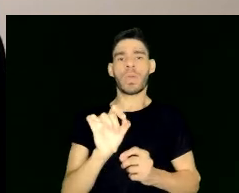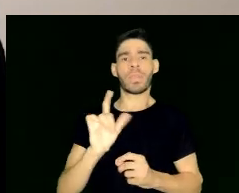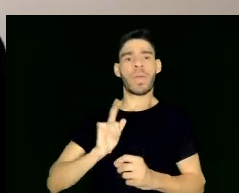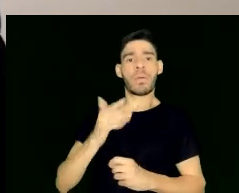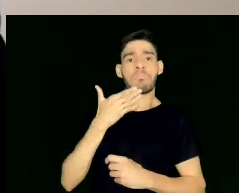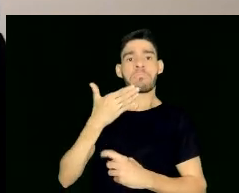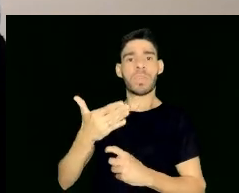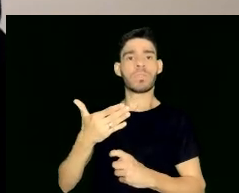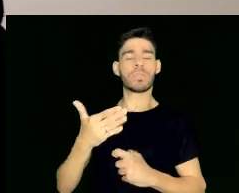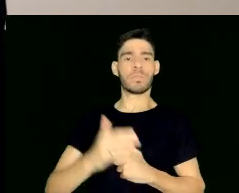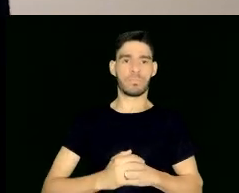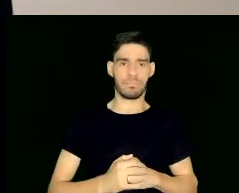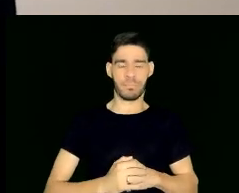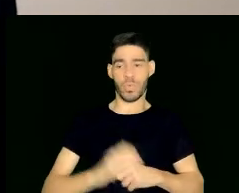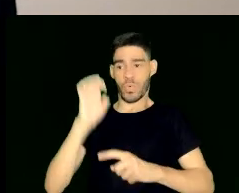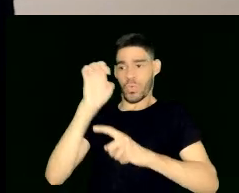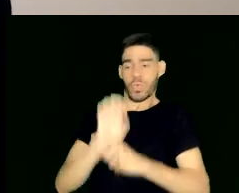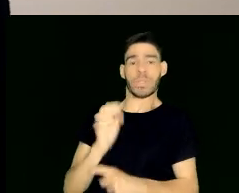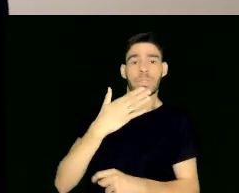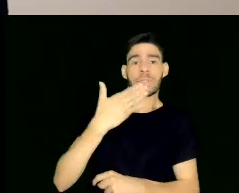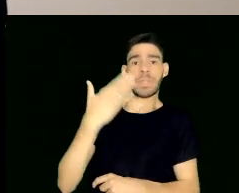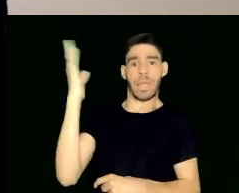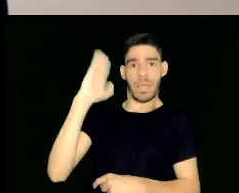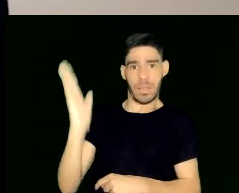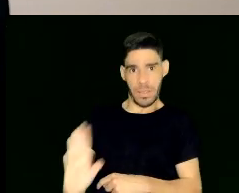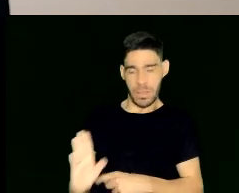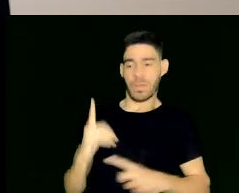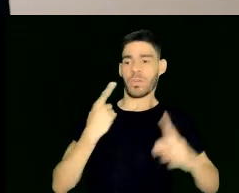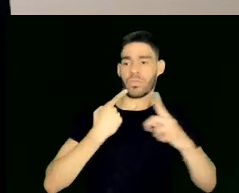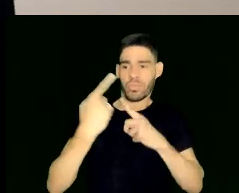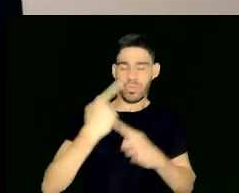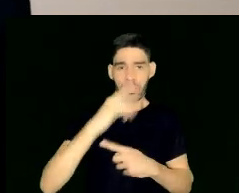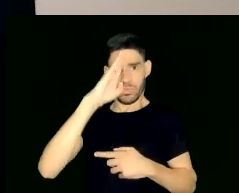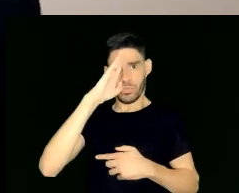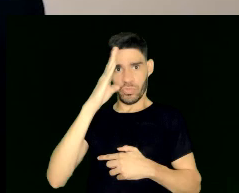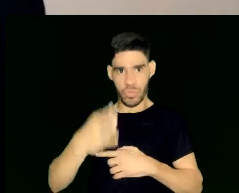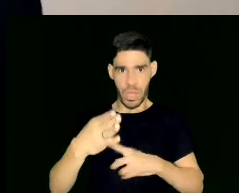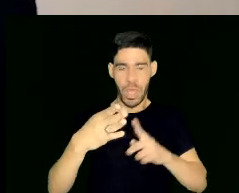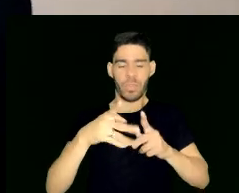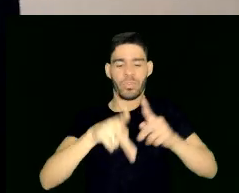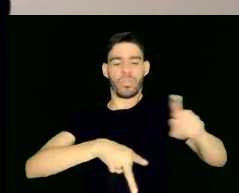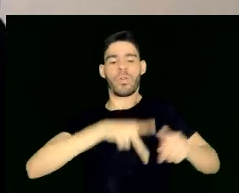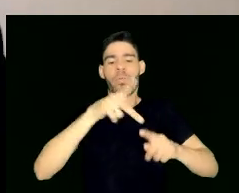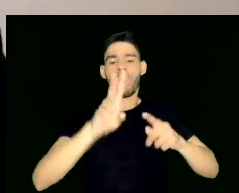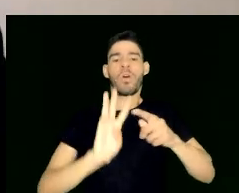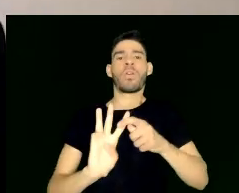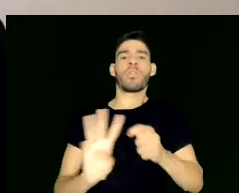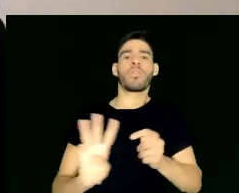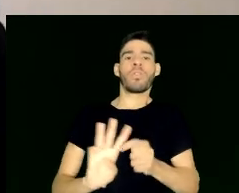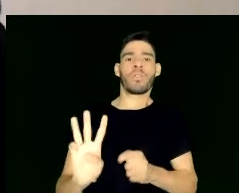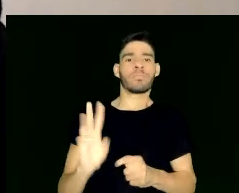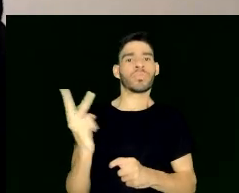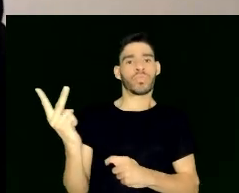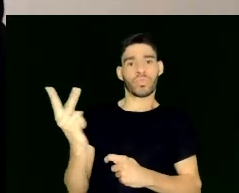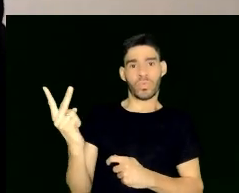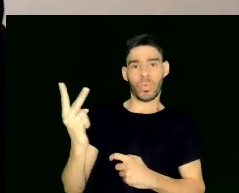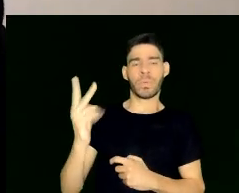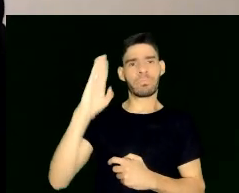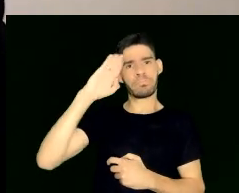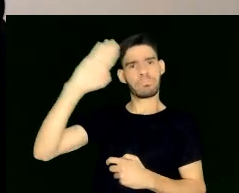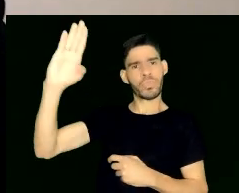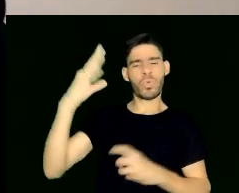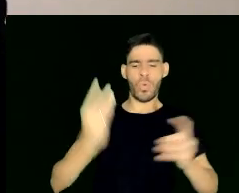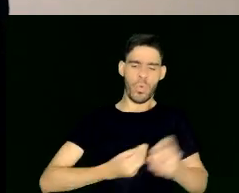Os pedidos foram, primeiro, que o Estado brasileiro estabeleça diálogo direto com esses povos,